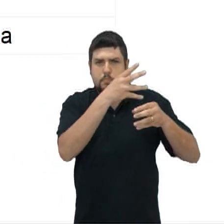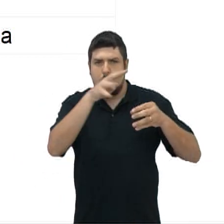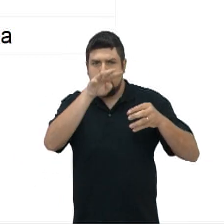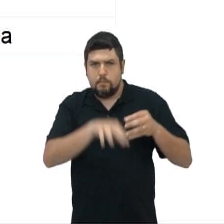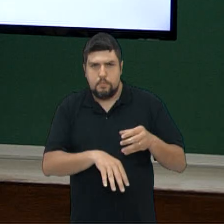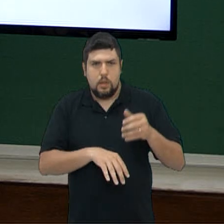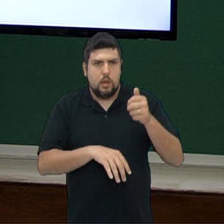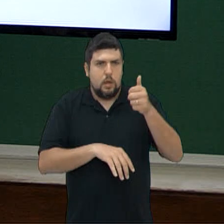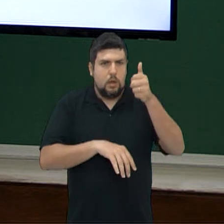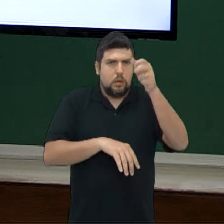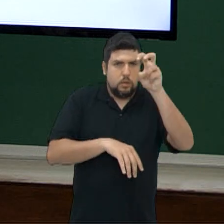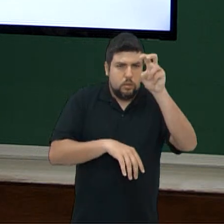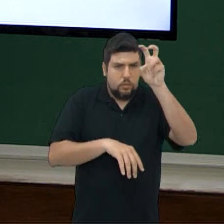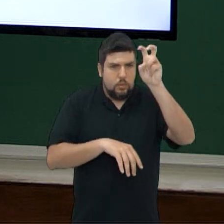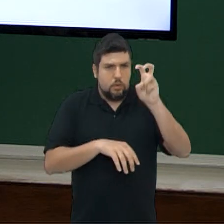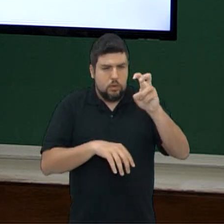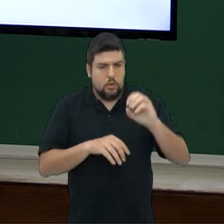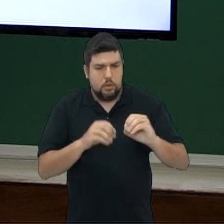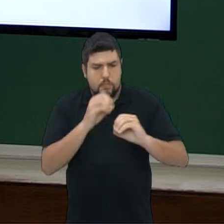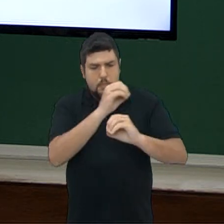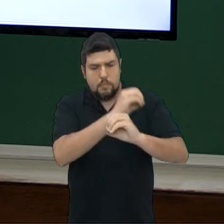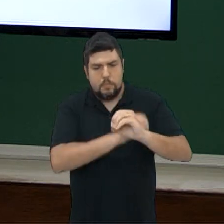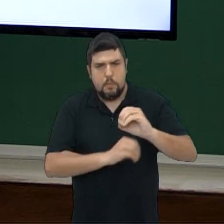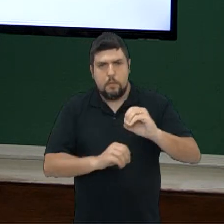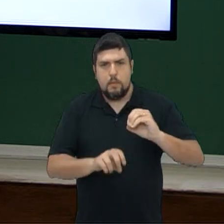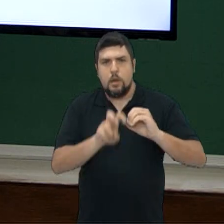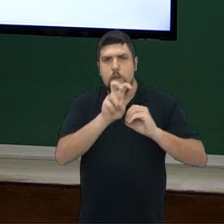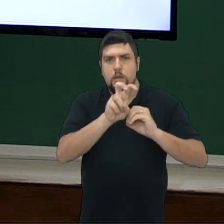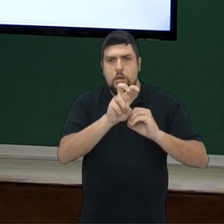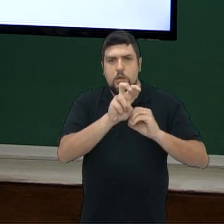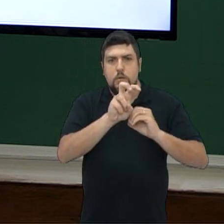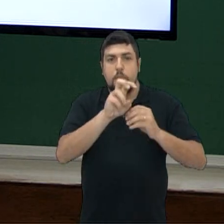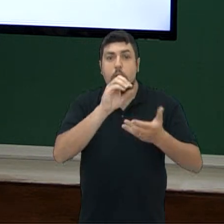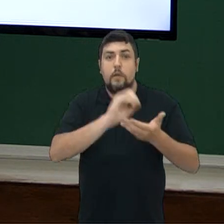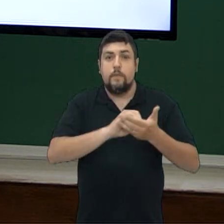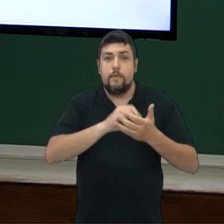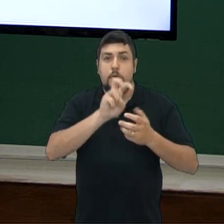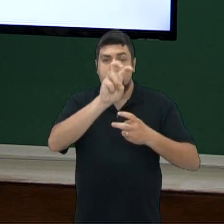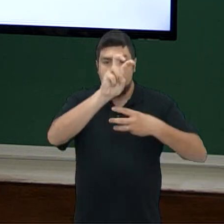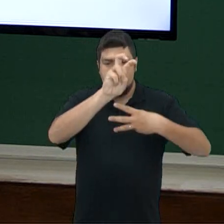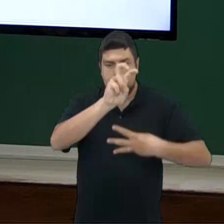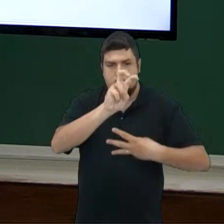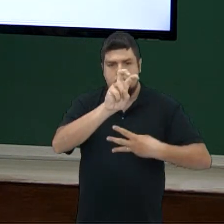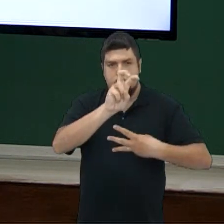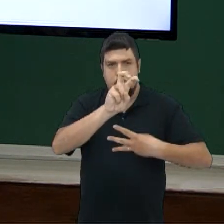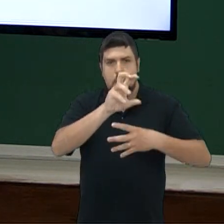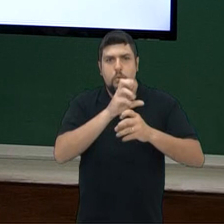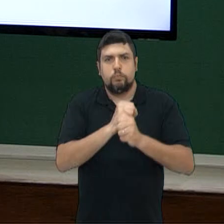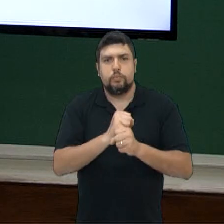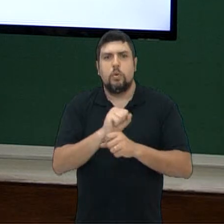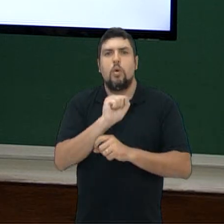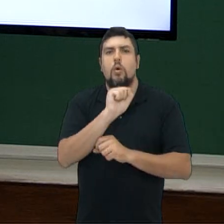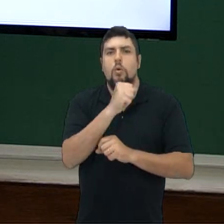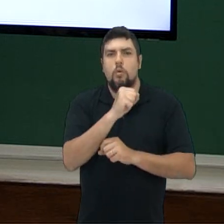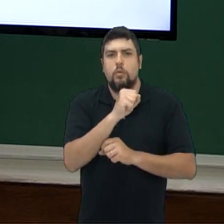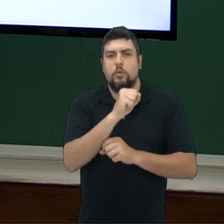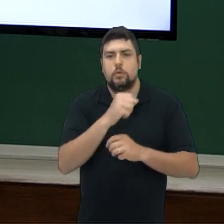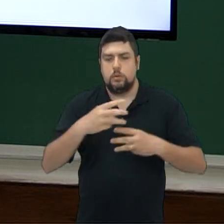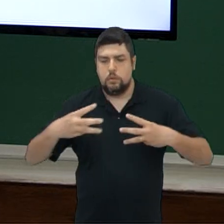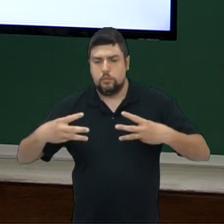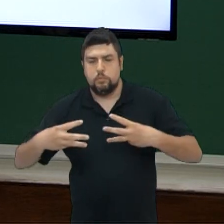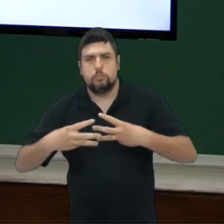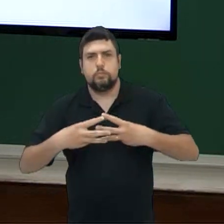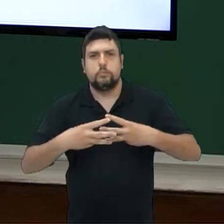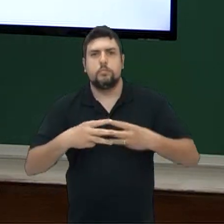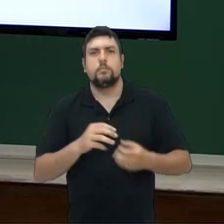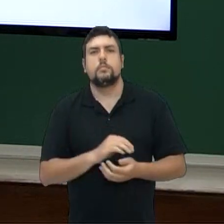5 elétrons na última camada, para completar os 8 faltam mais 3, portanto, ele faz uma ligação tripla.